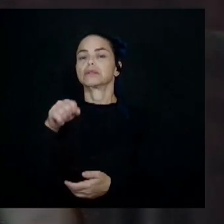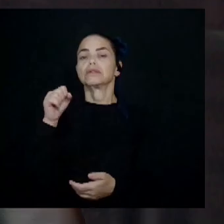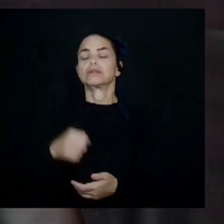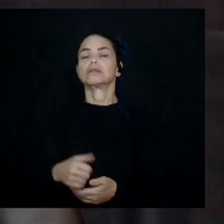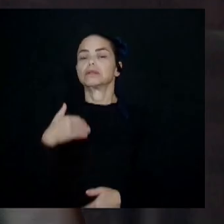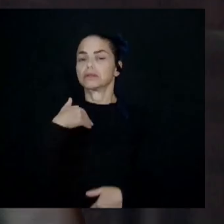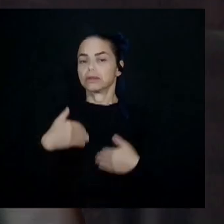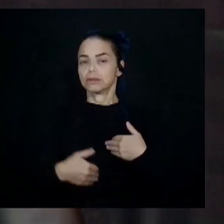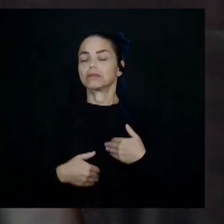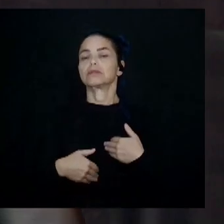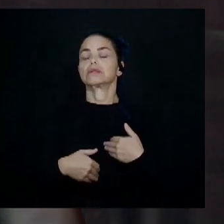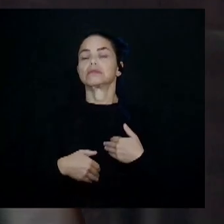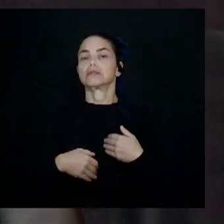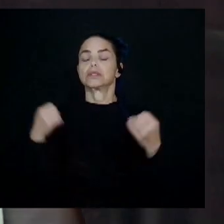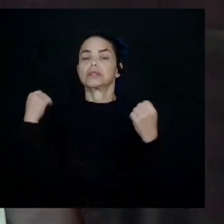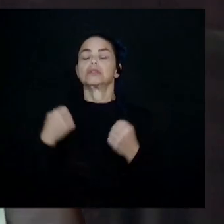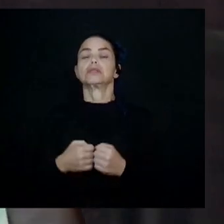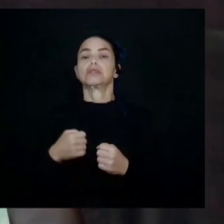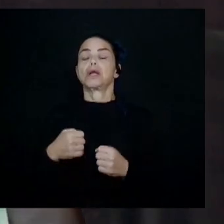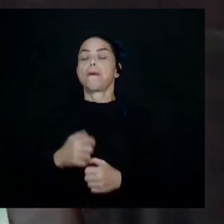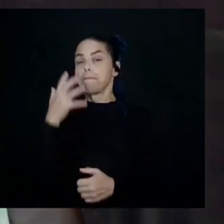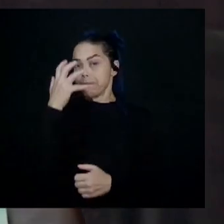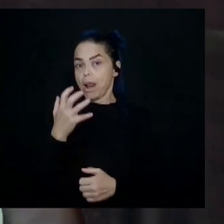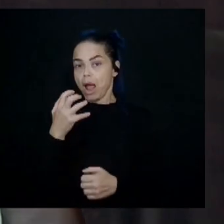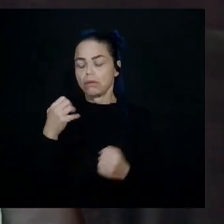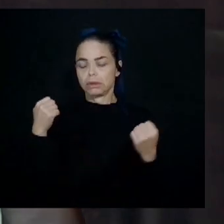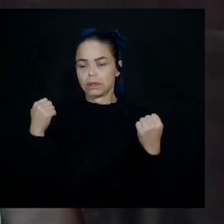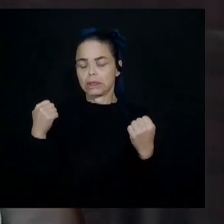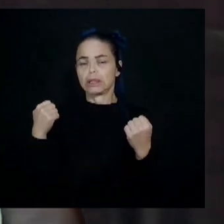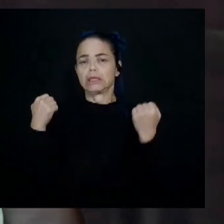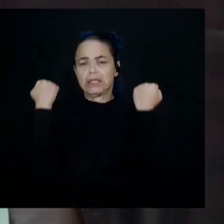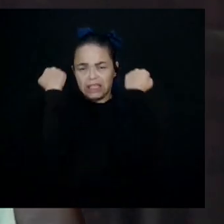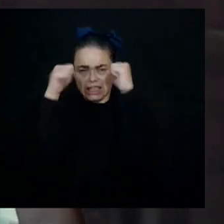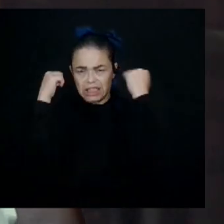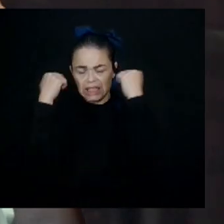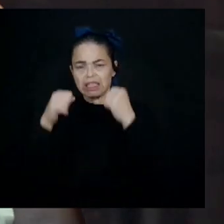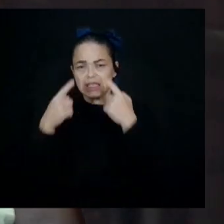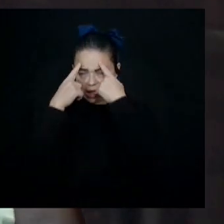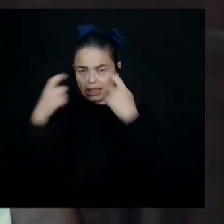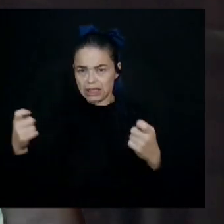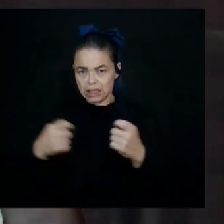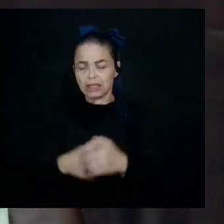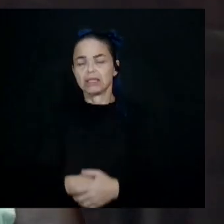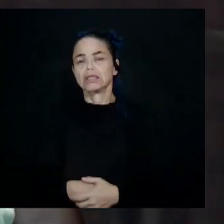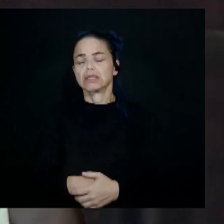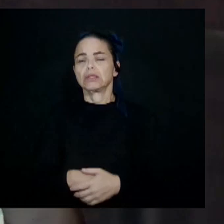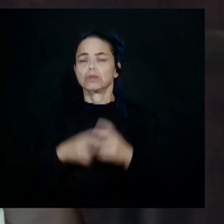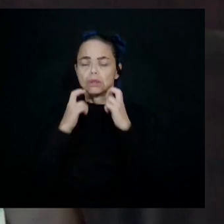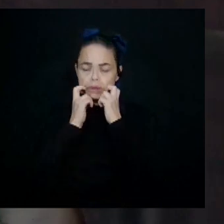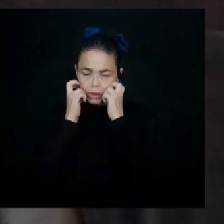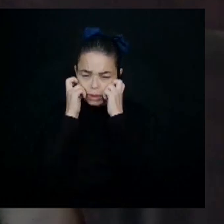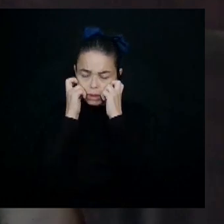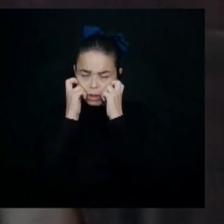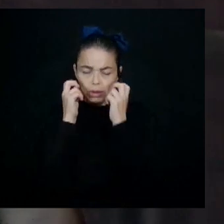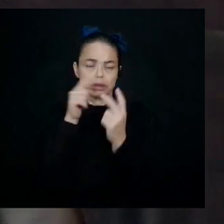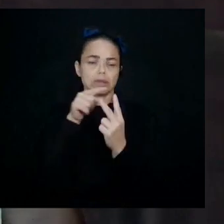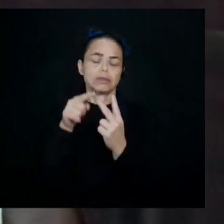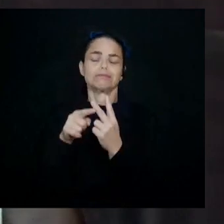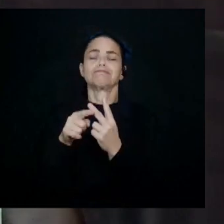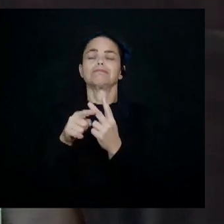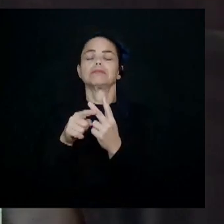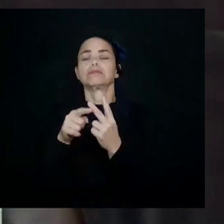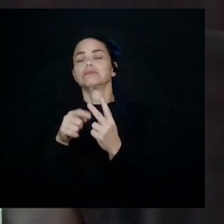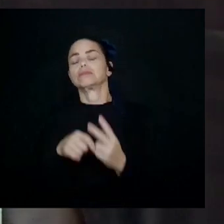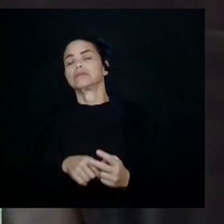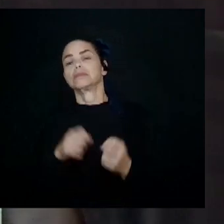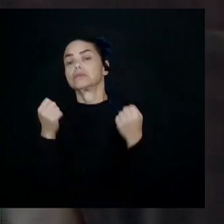mais agressivo, ou essa criança pode ficar retraída, né? Os dois movimentos podem